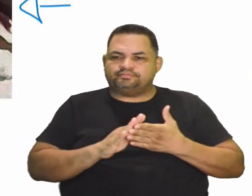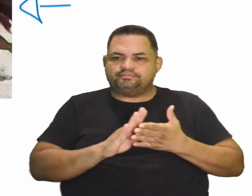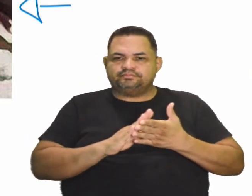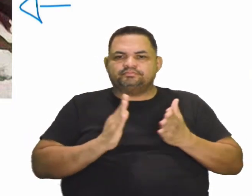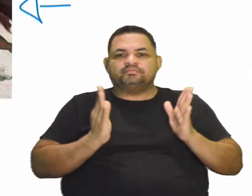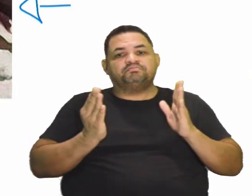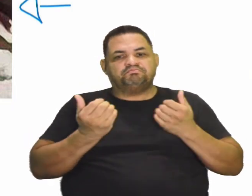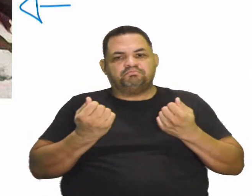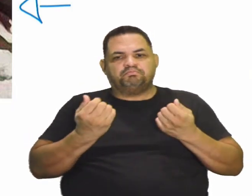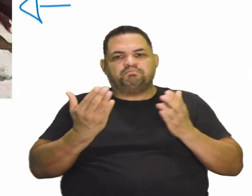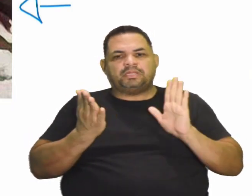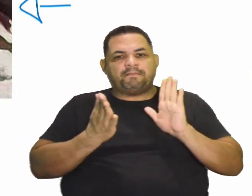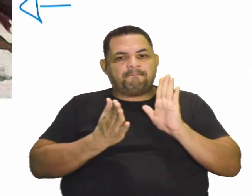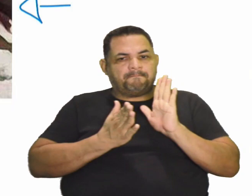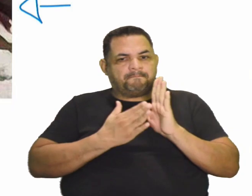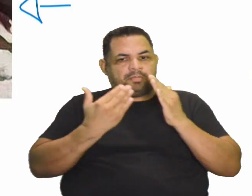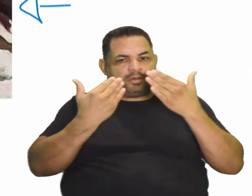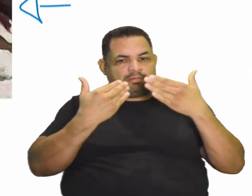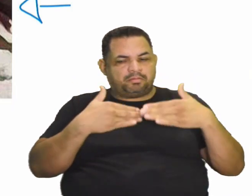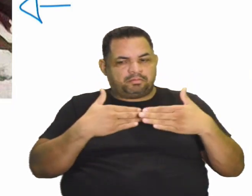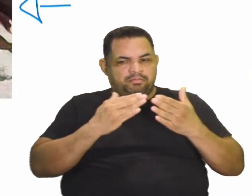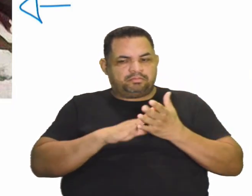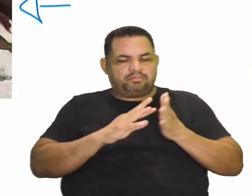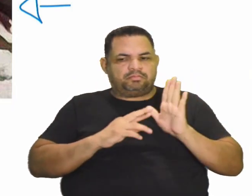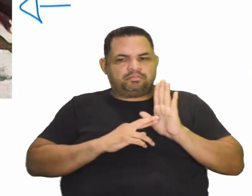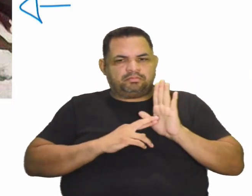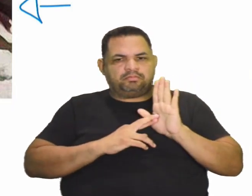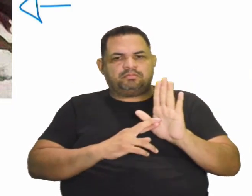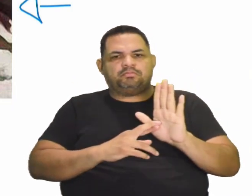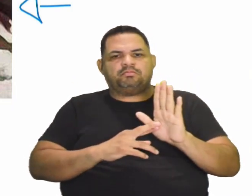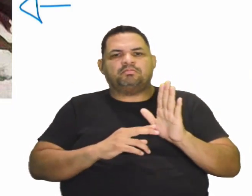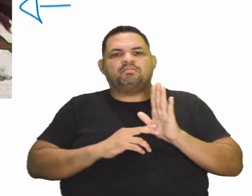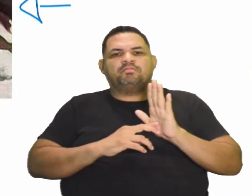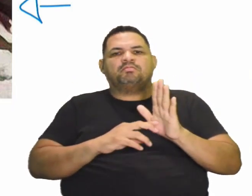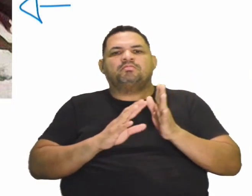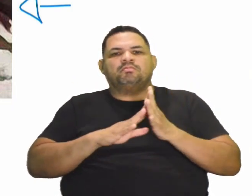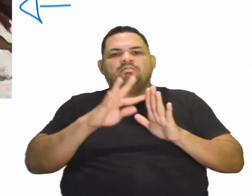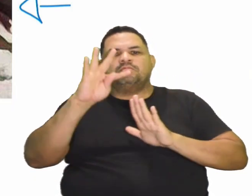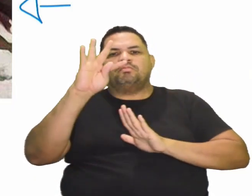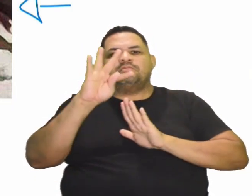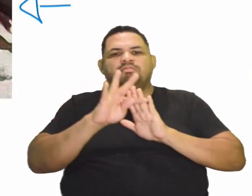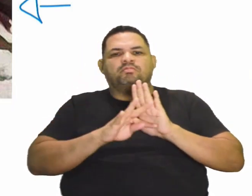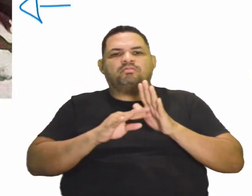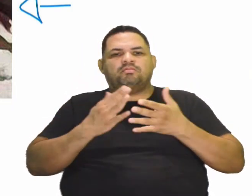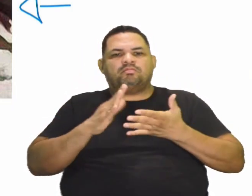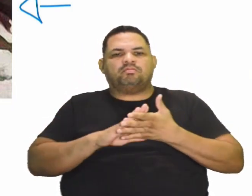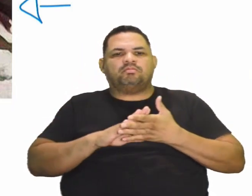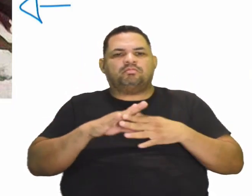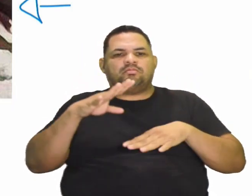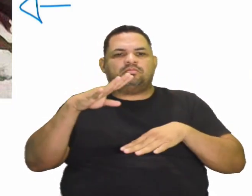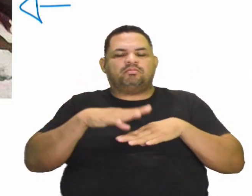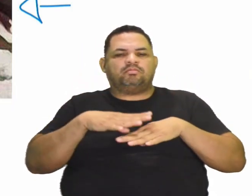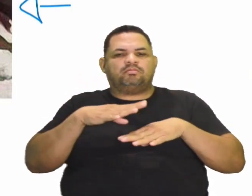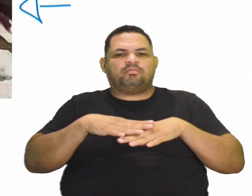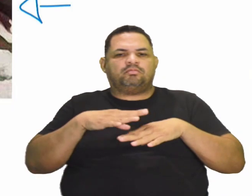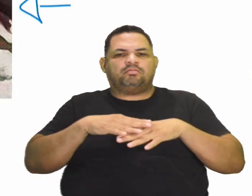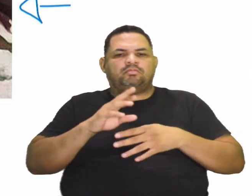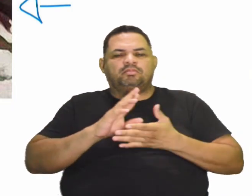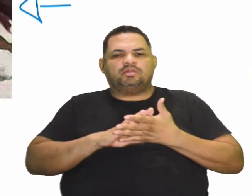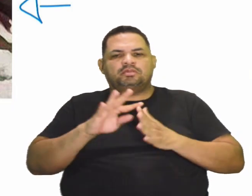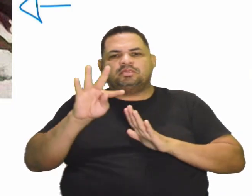provável que ele iria fazer, então, representação de textos da temática religiosa, né, dos textos